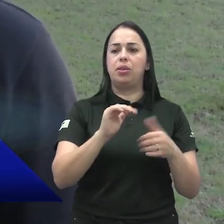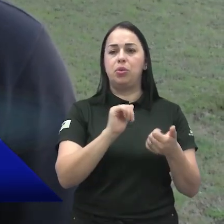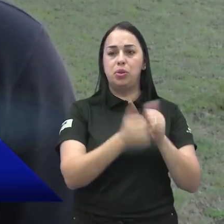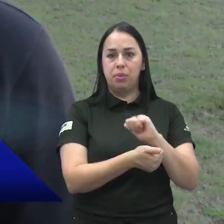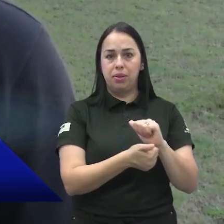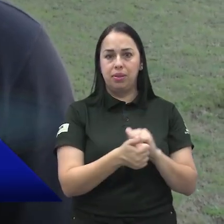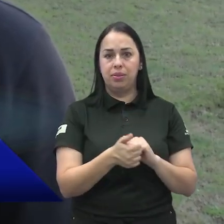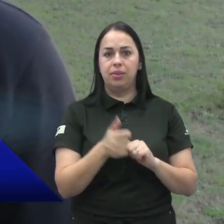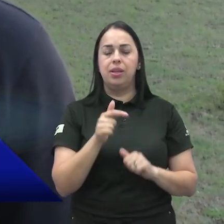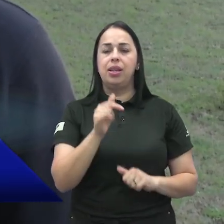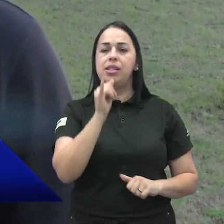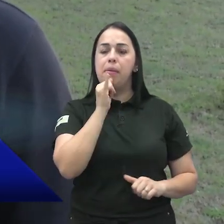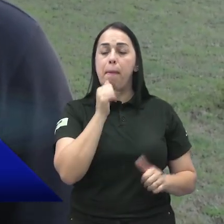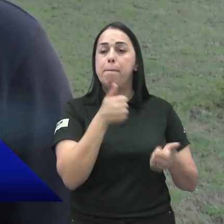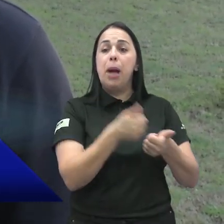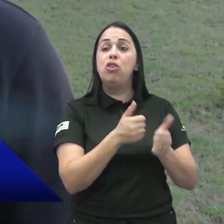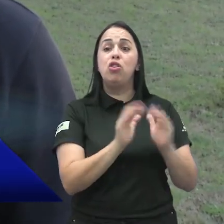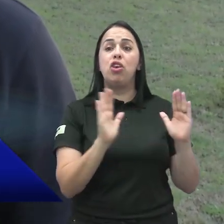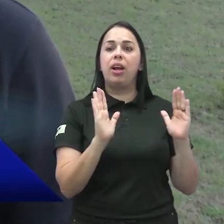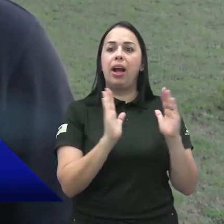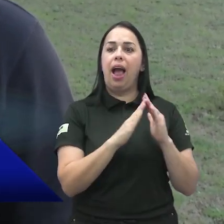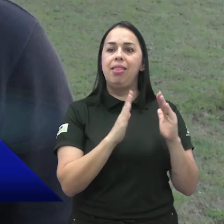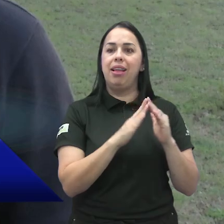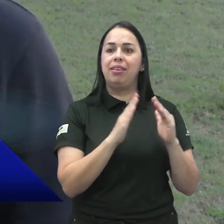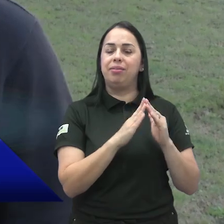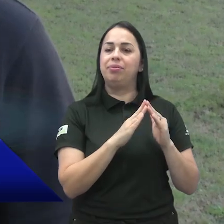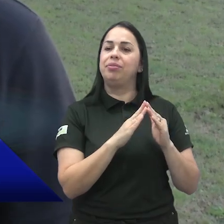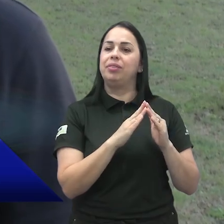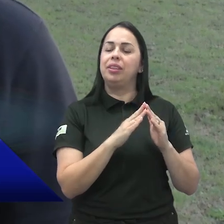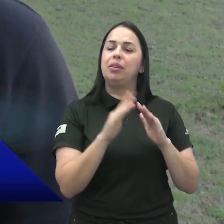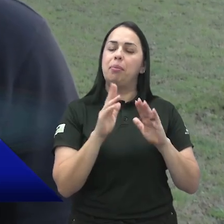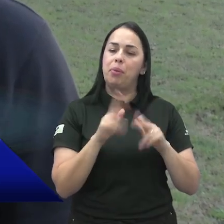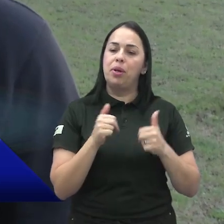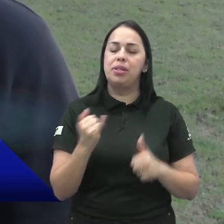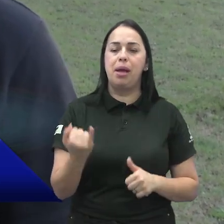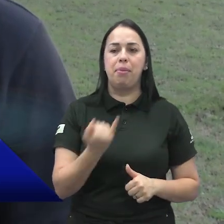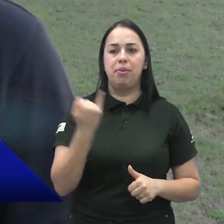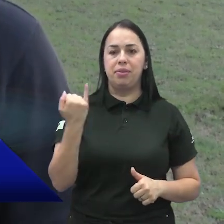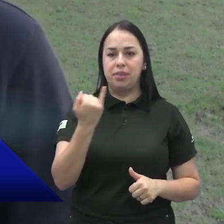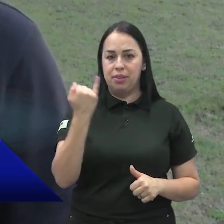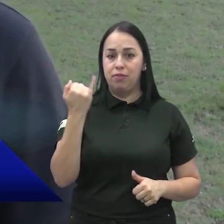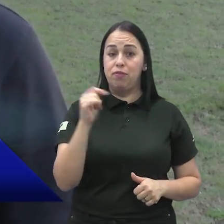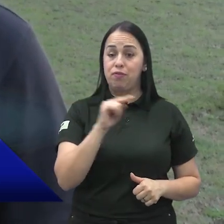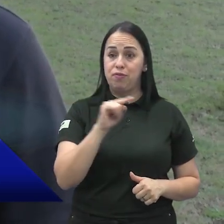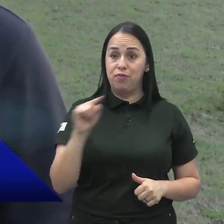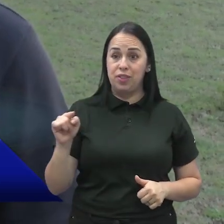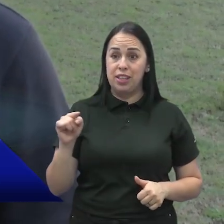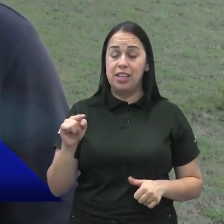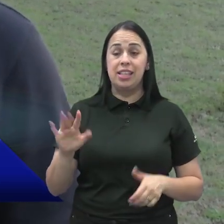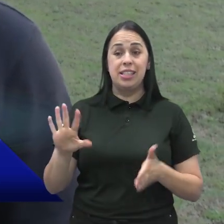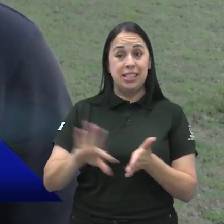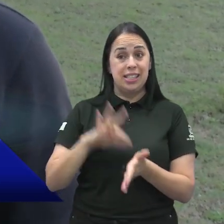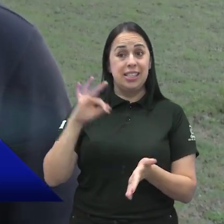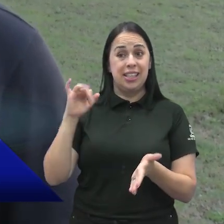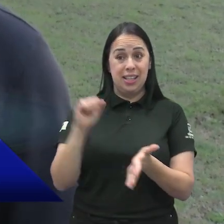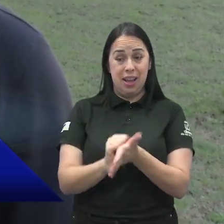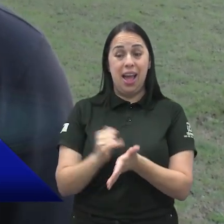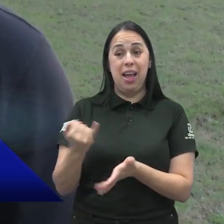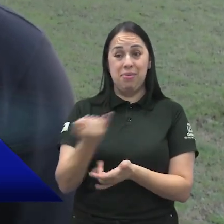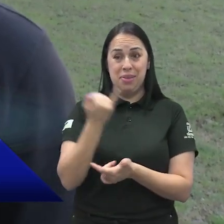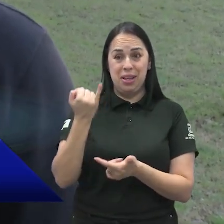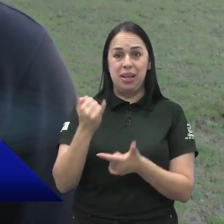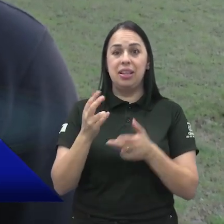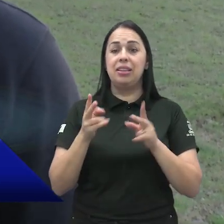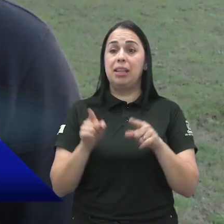unidades esportivas, aquela unidade que está lá no seu bairro. Então ele é a porta de entrada. Então é extremamente importante que além de você fazer a sua pré-inscrição